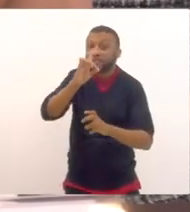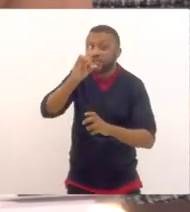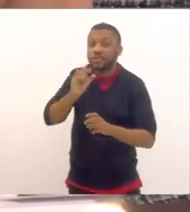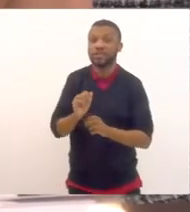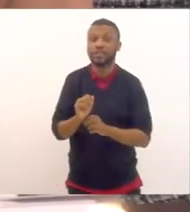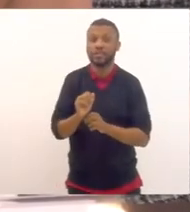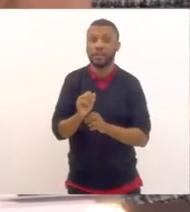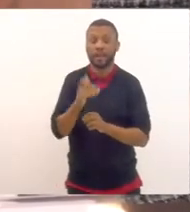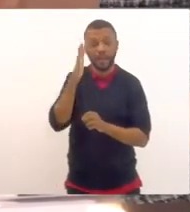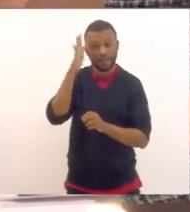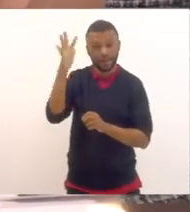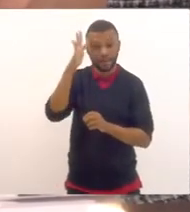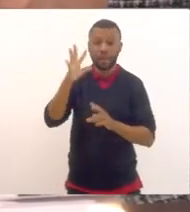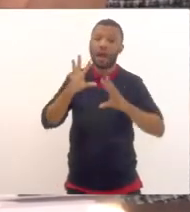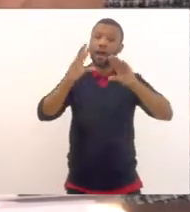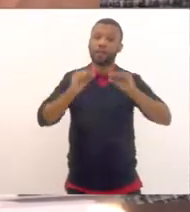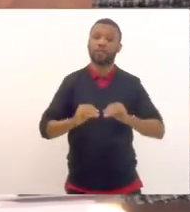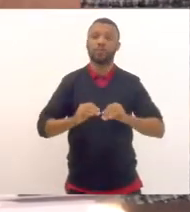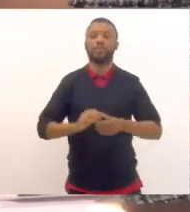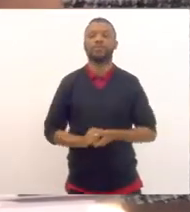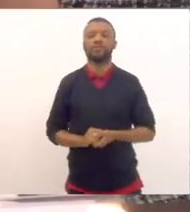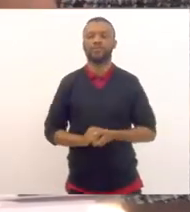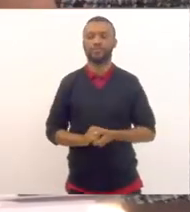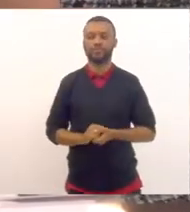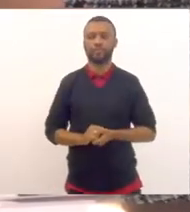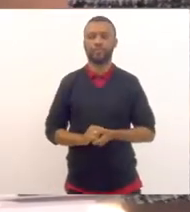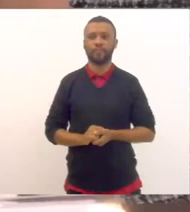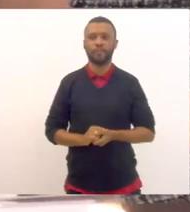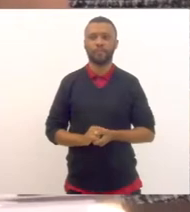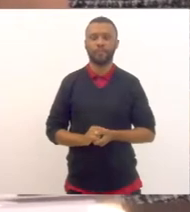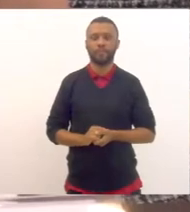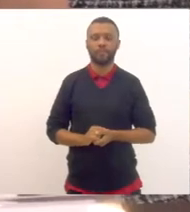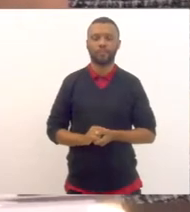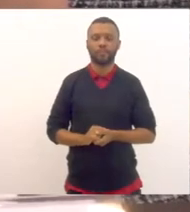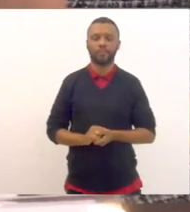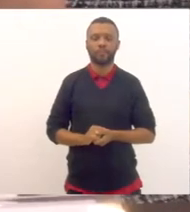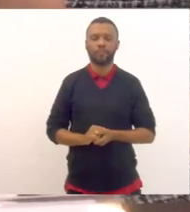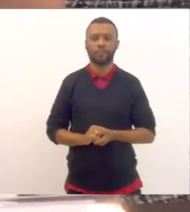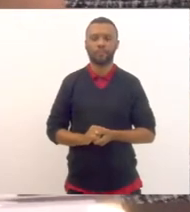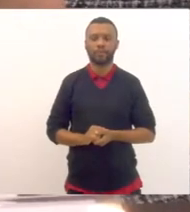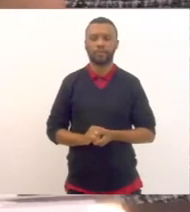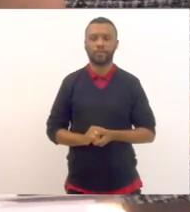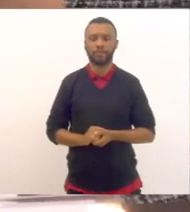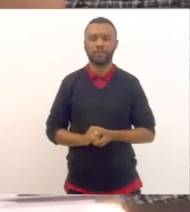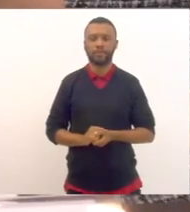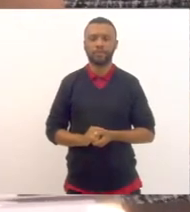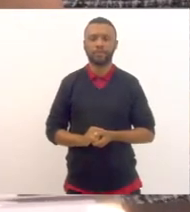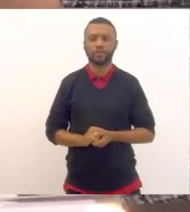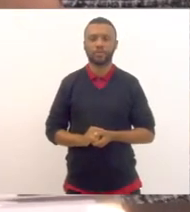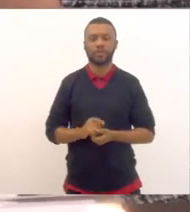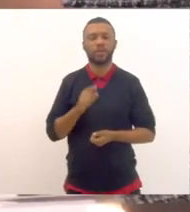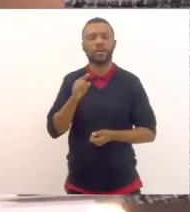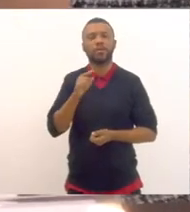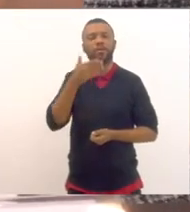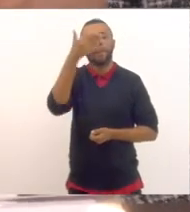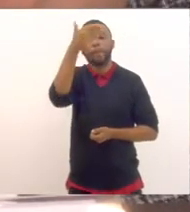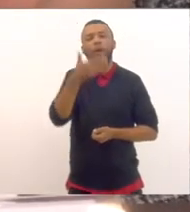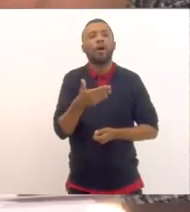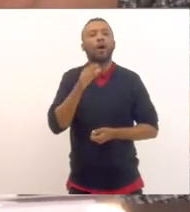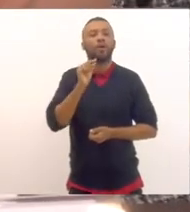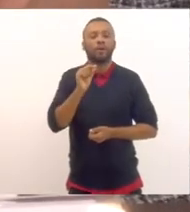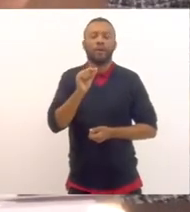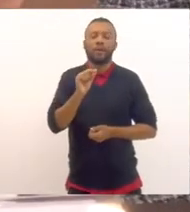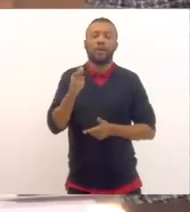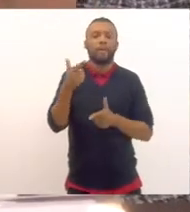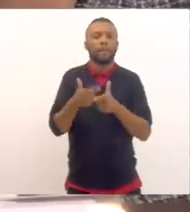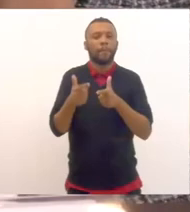se fosse de noite então isso tudo e mostra que a